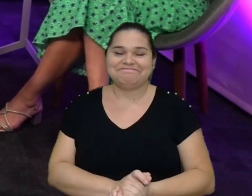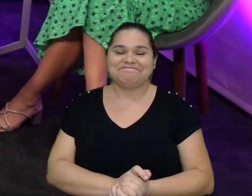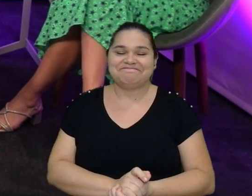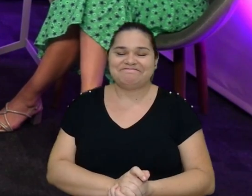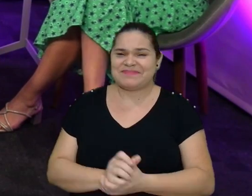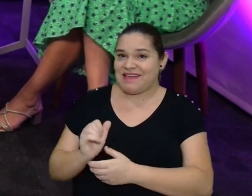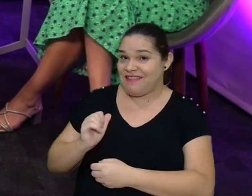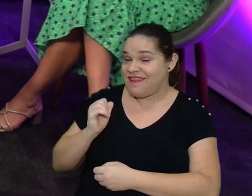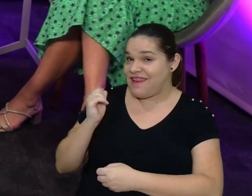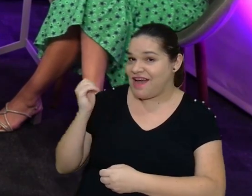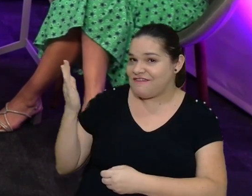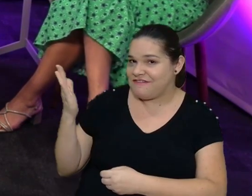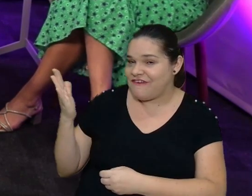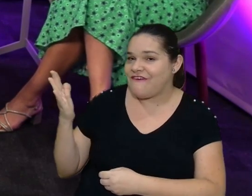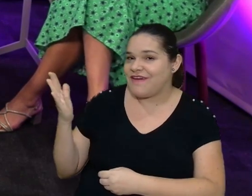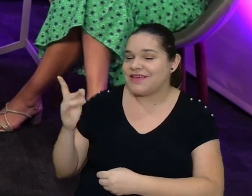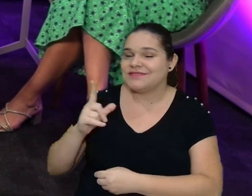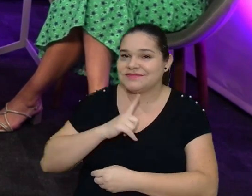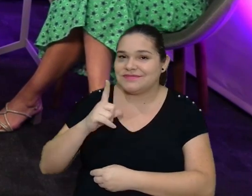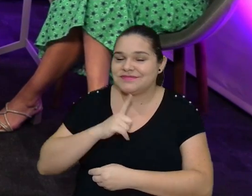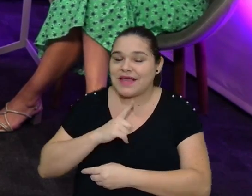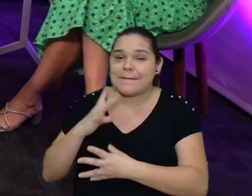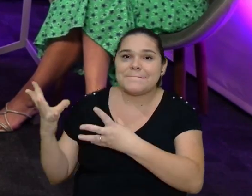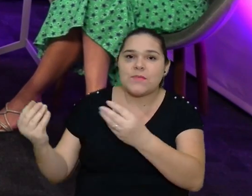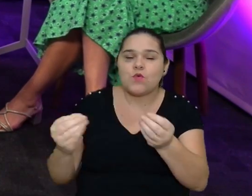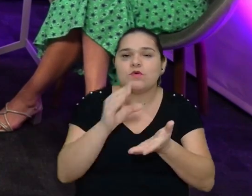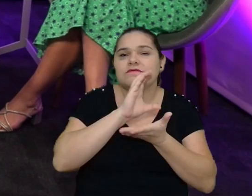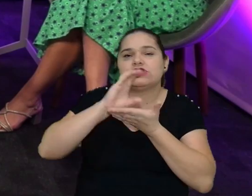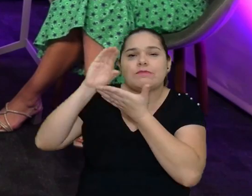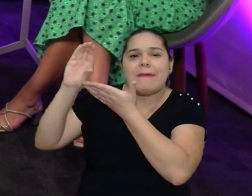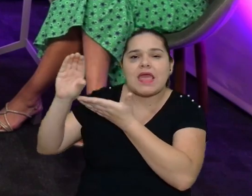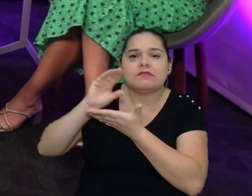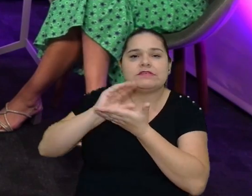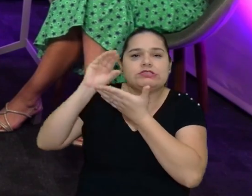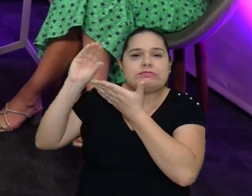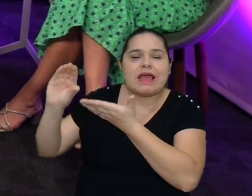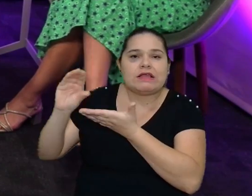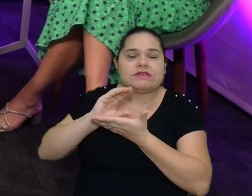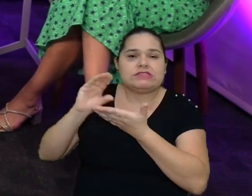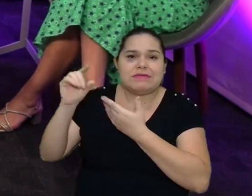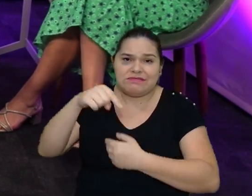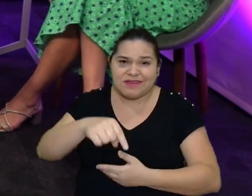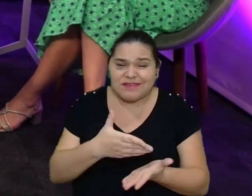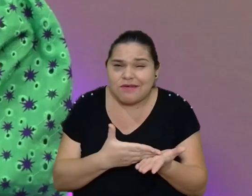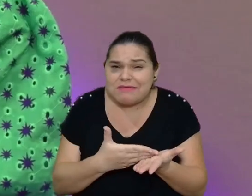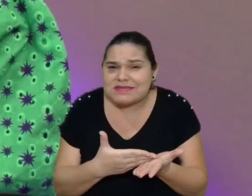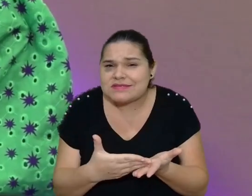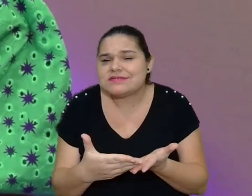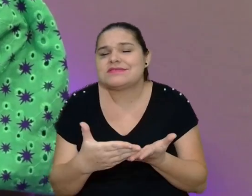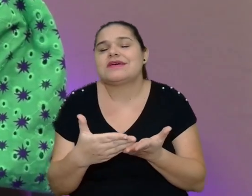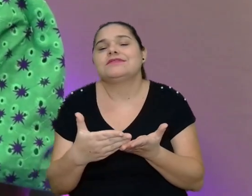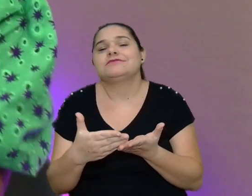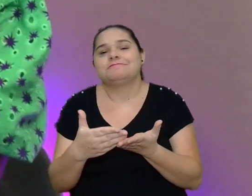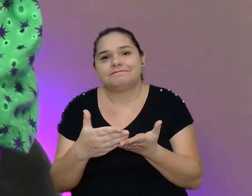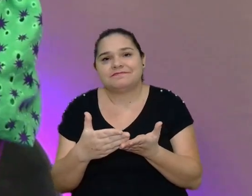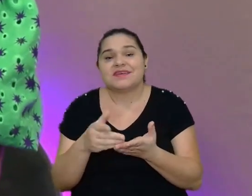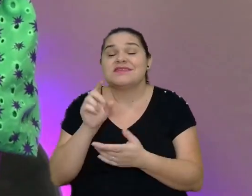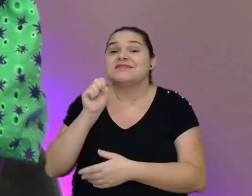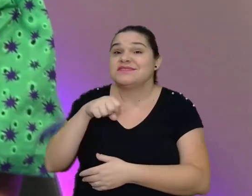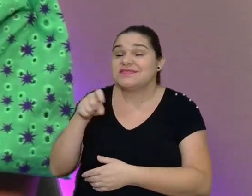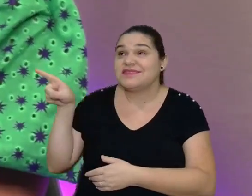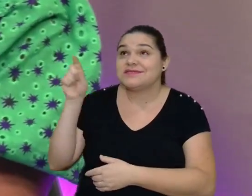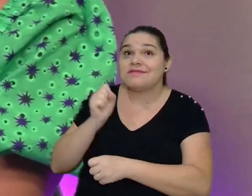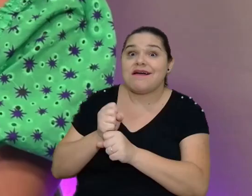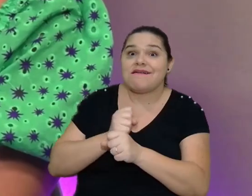são gigantes, né? Recebem um monte de investimento, né? Ainda tá, aqui tá patinando uns 3, 4 mais. Anos na nossa frente. Espero que a gente consiga